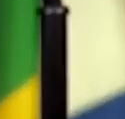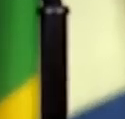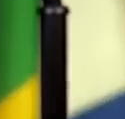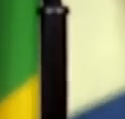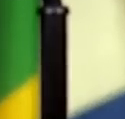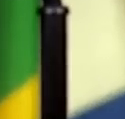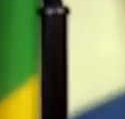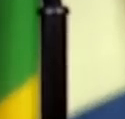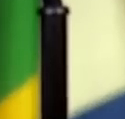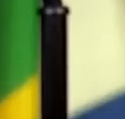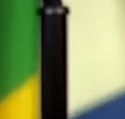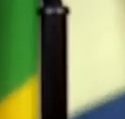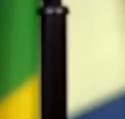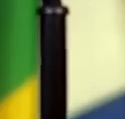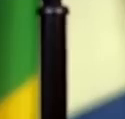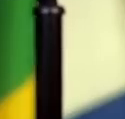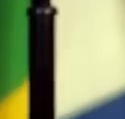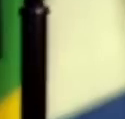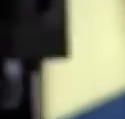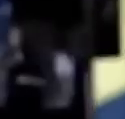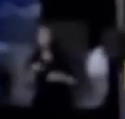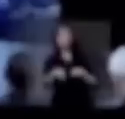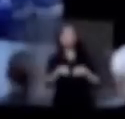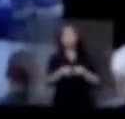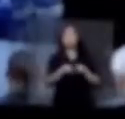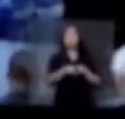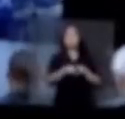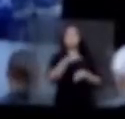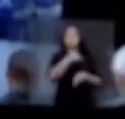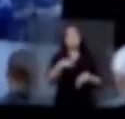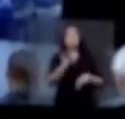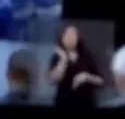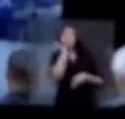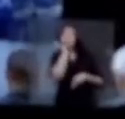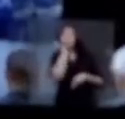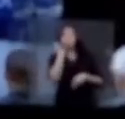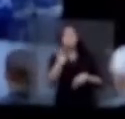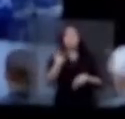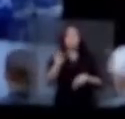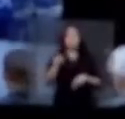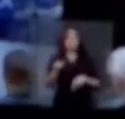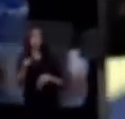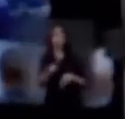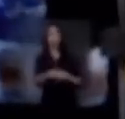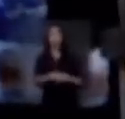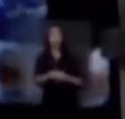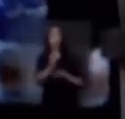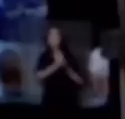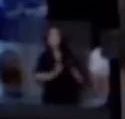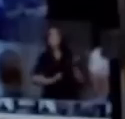vamos lá quem é que assistiu já esse vídeo aqui desse vídeo bota aí duas mãozinhas aí alguém fala